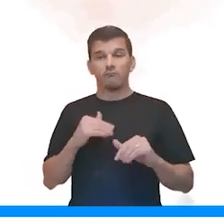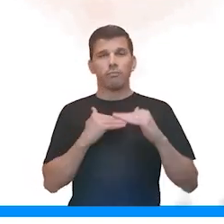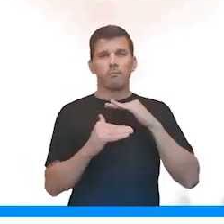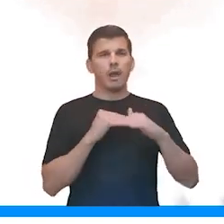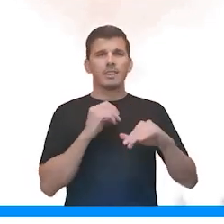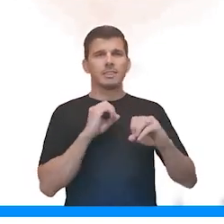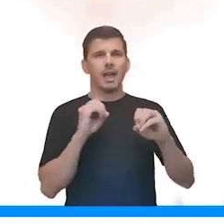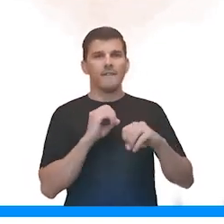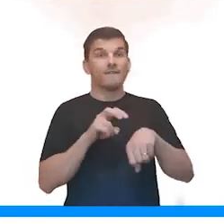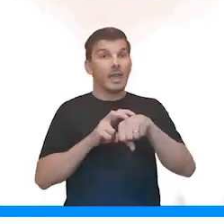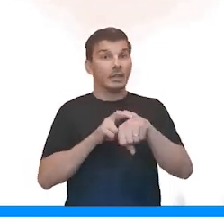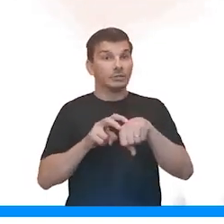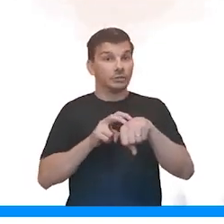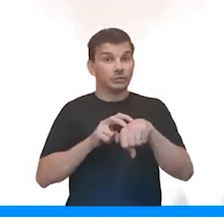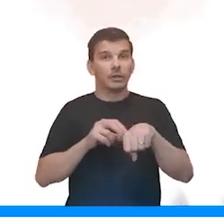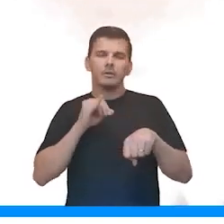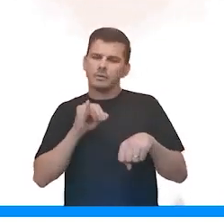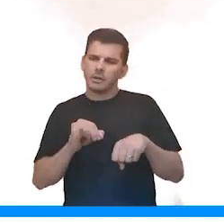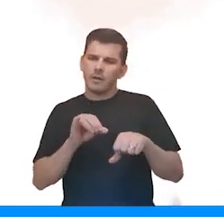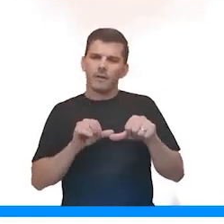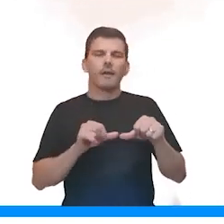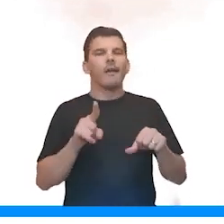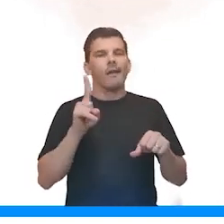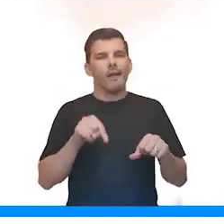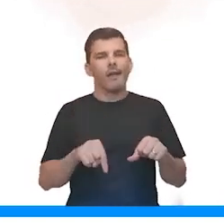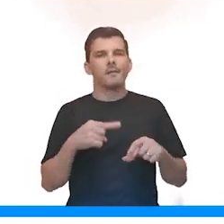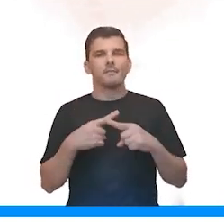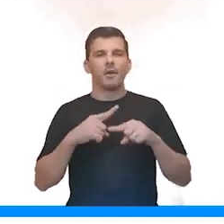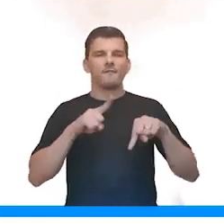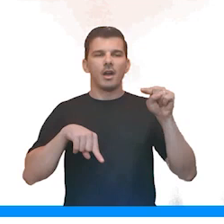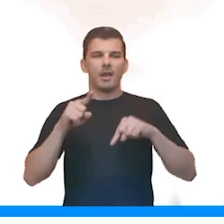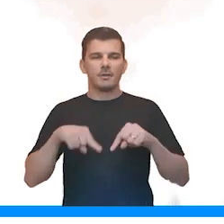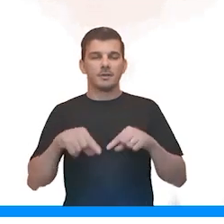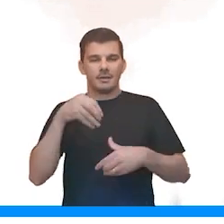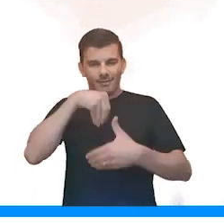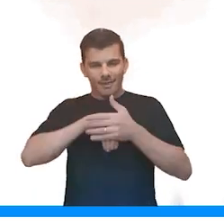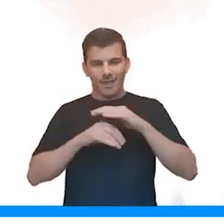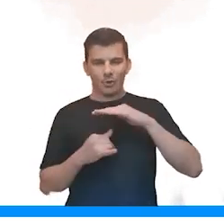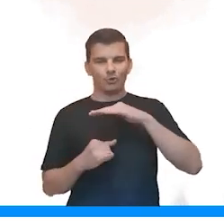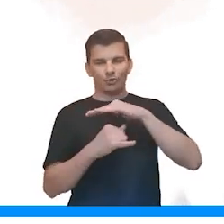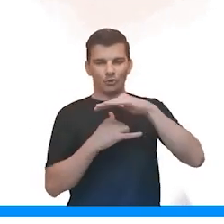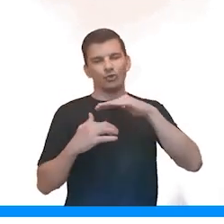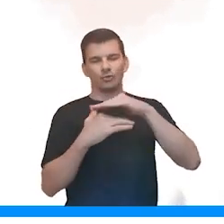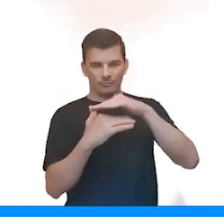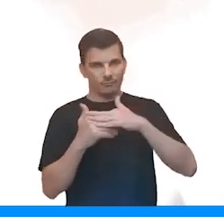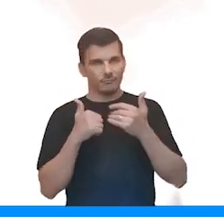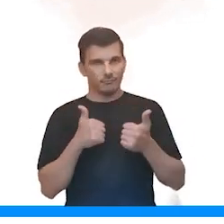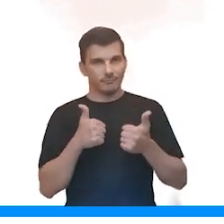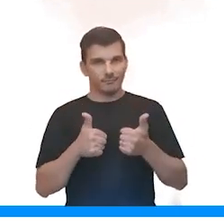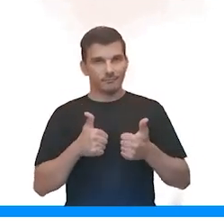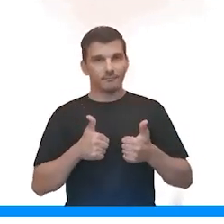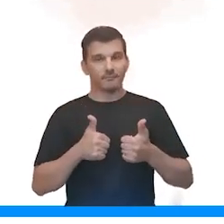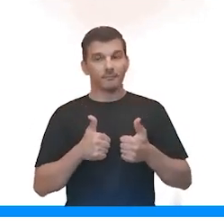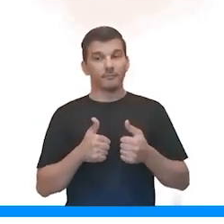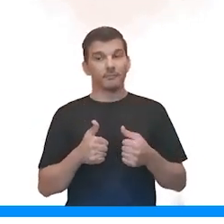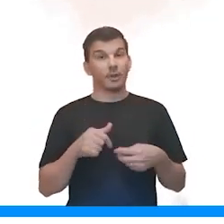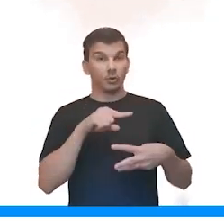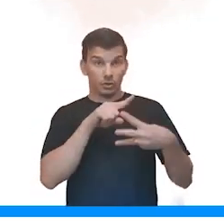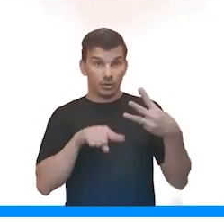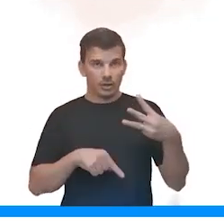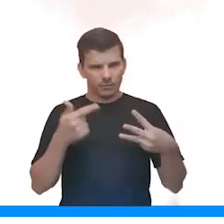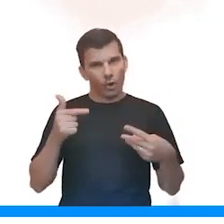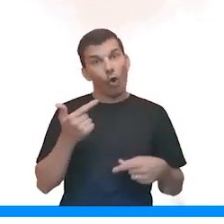uma transformação adiabática, não houve troca de calor. Então, se o gás realizar trabalho, vai ser por causa da variação da energia interna.